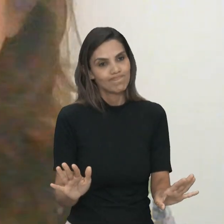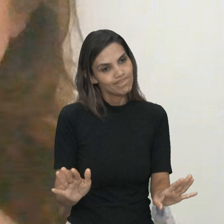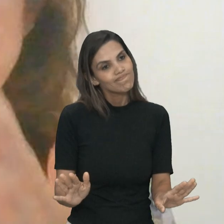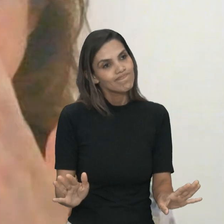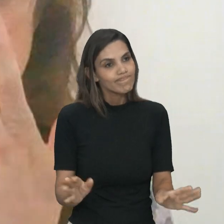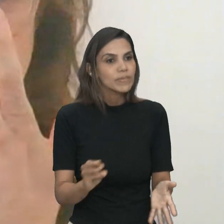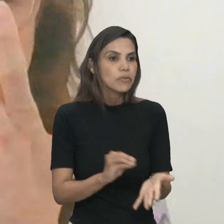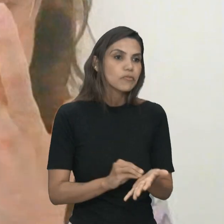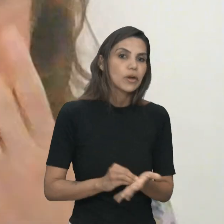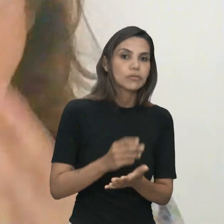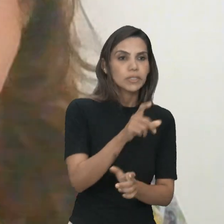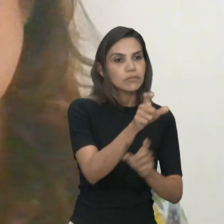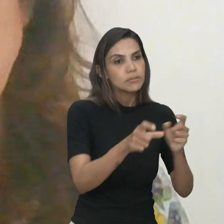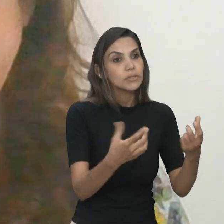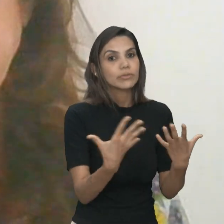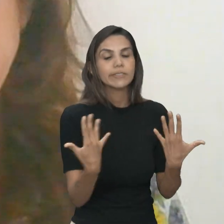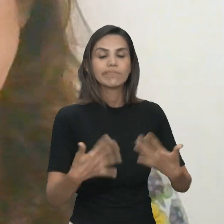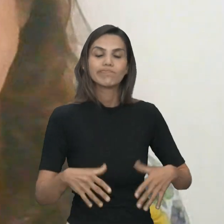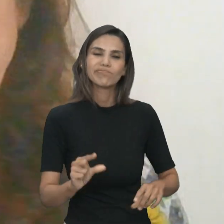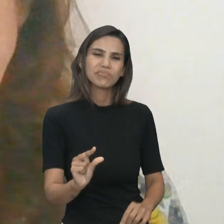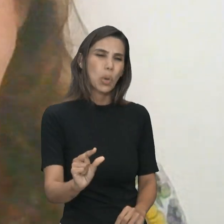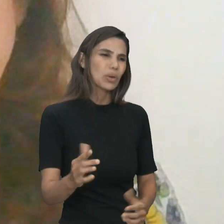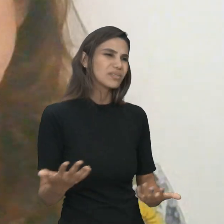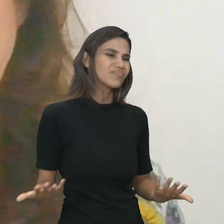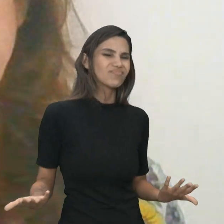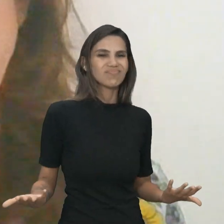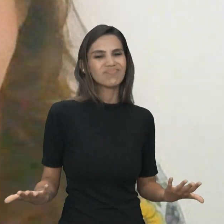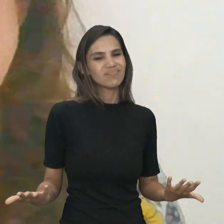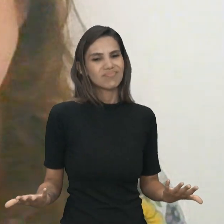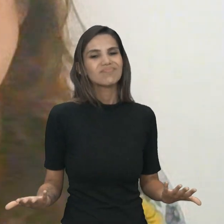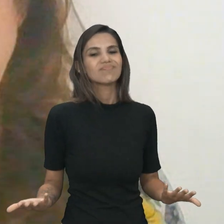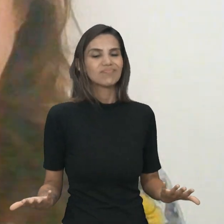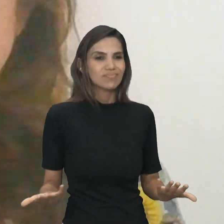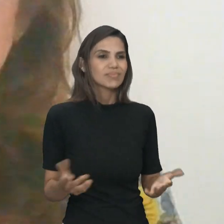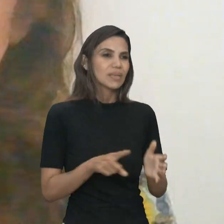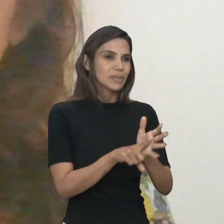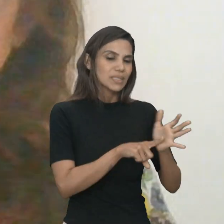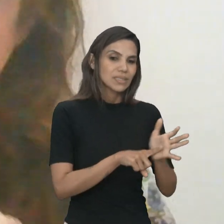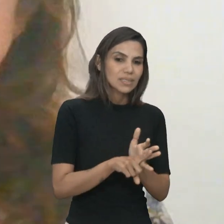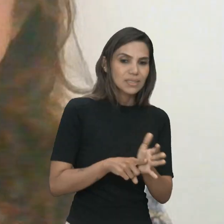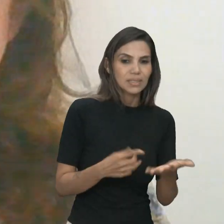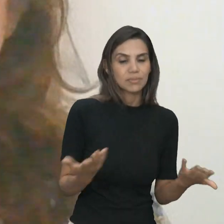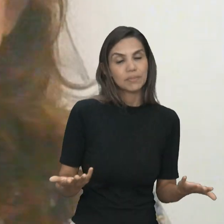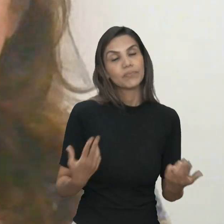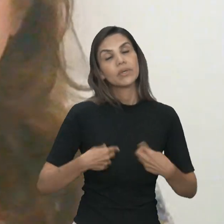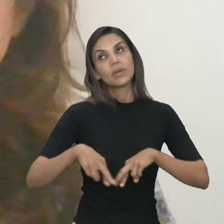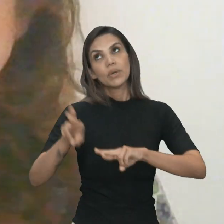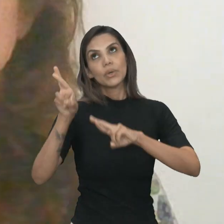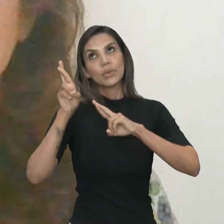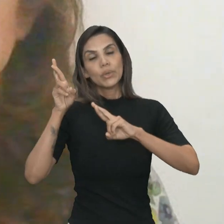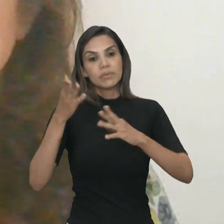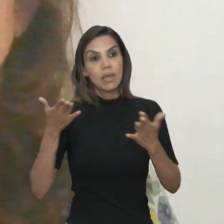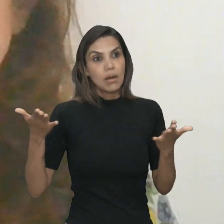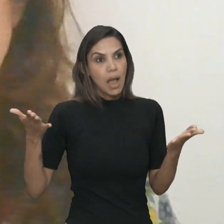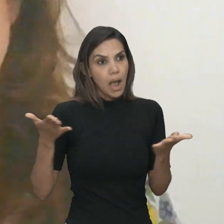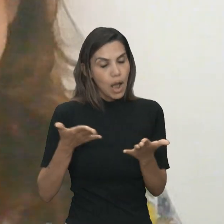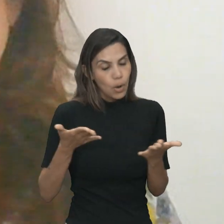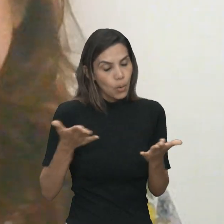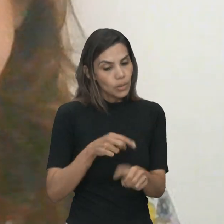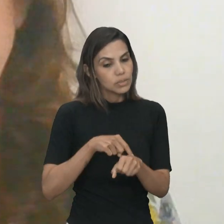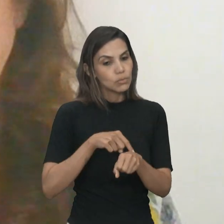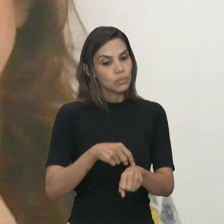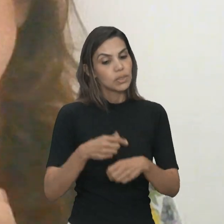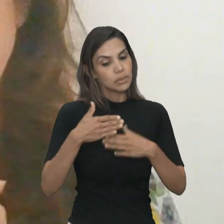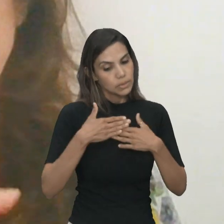mas, infelizmente, a gente tem uma adesão muito baixa para a realização. E a gente espera que nesse novo ciclo, né, que é esse que a gente